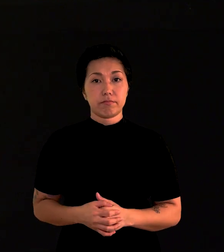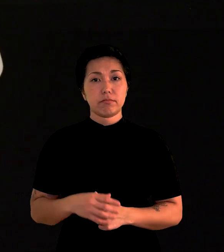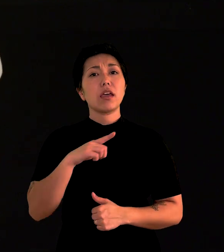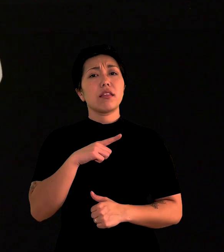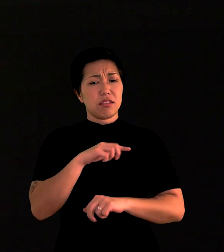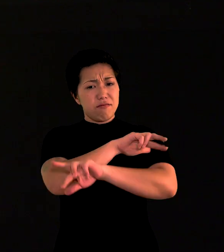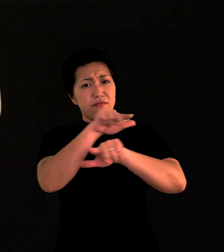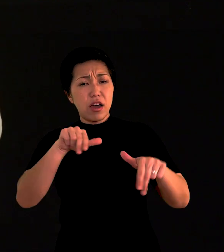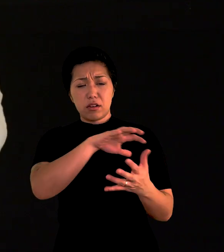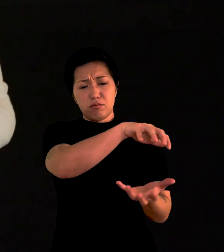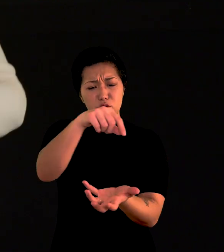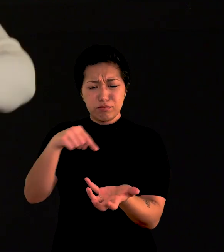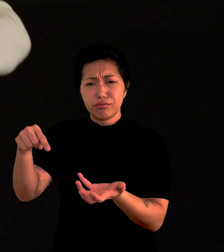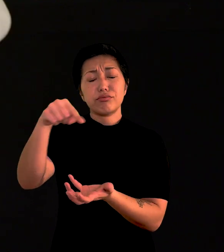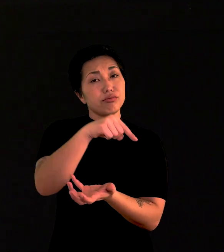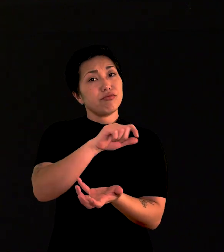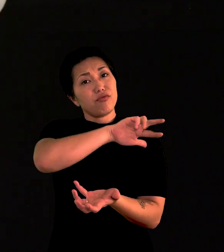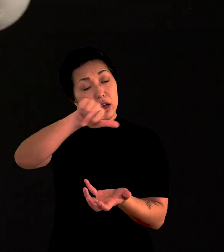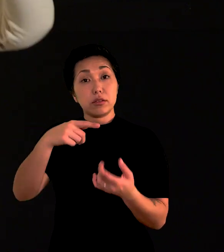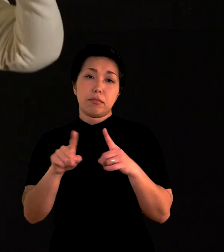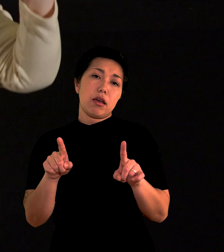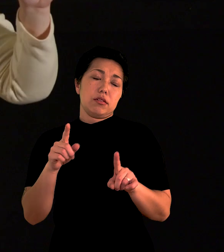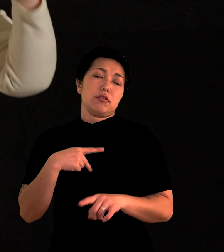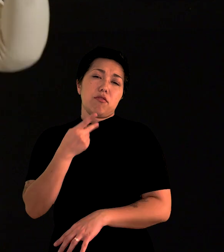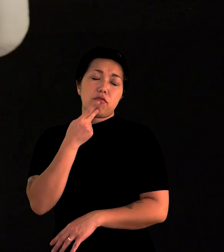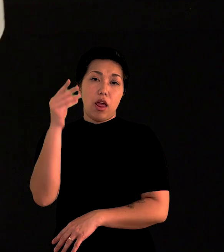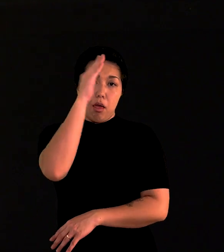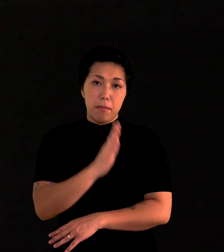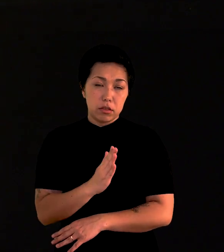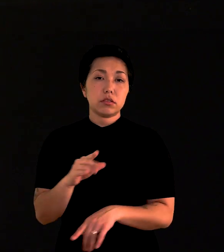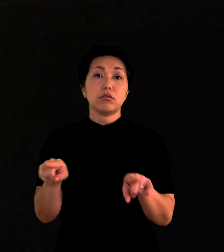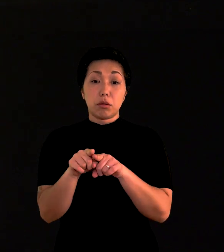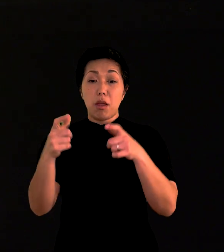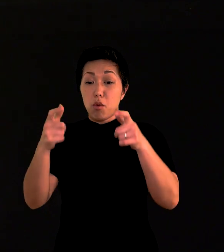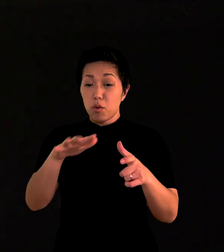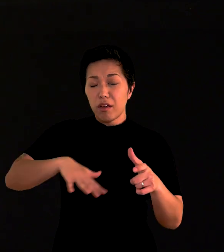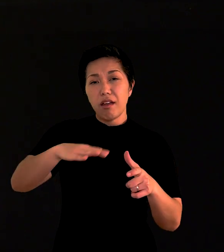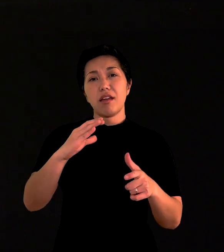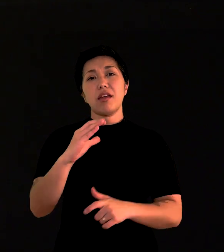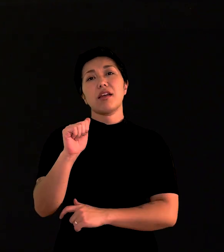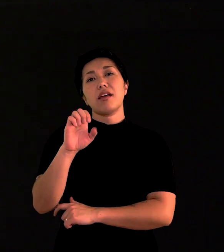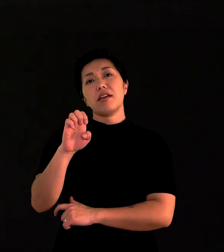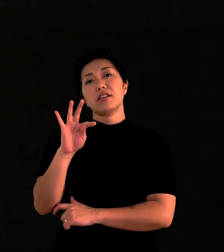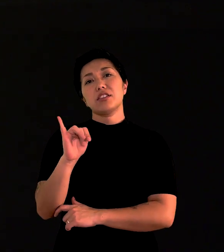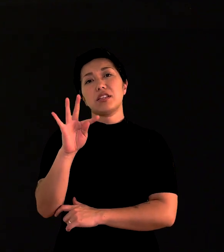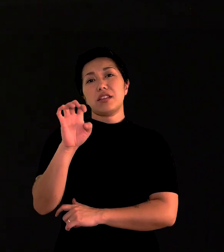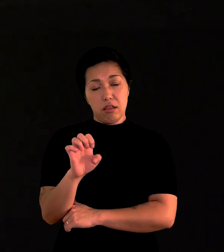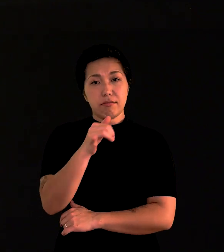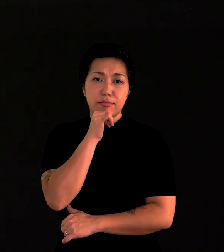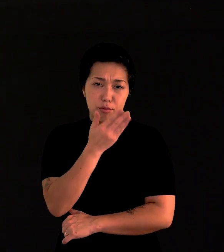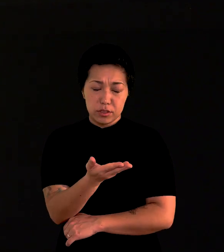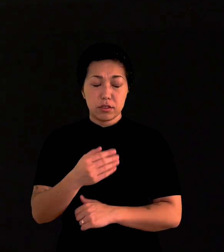feito aqui no caso do Brasil. Existem em várias partes do mundo, mas posso pegar Brasil, posso pegar essa região